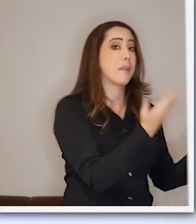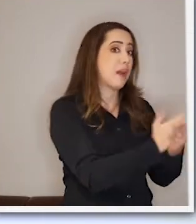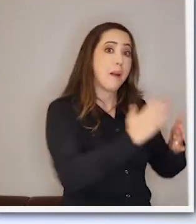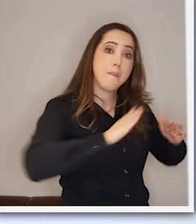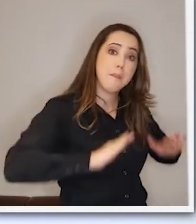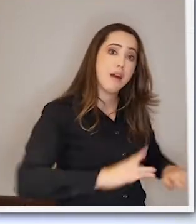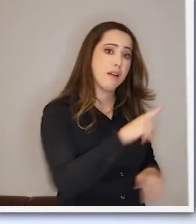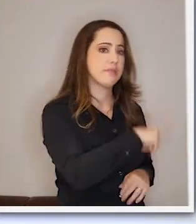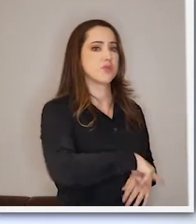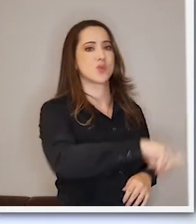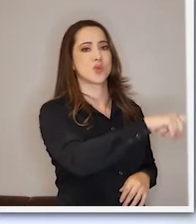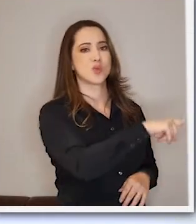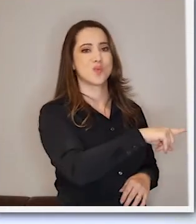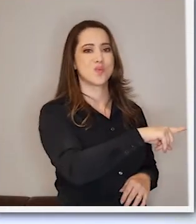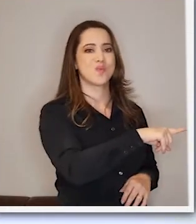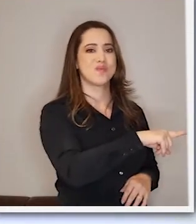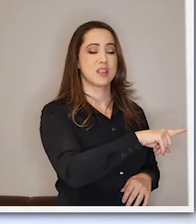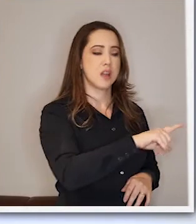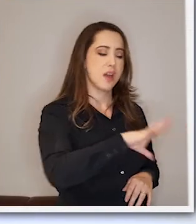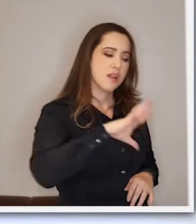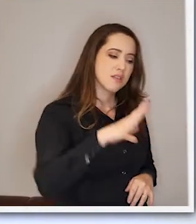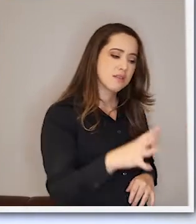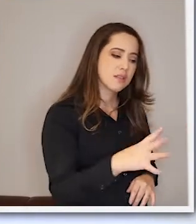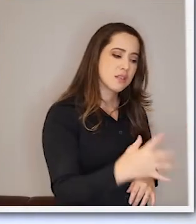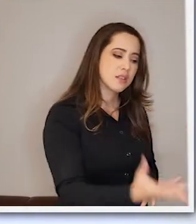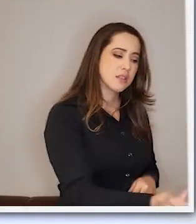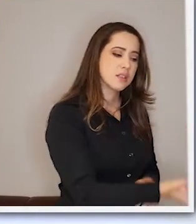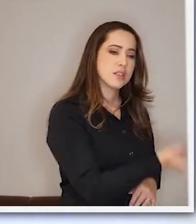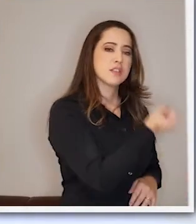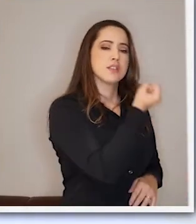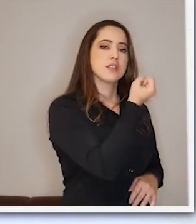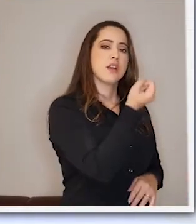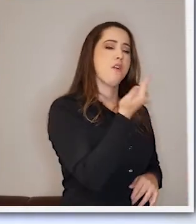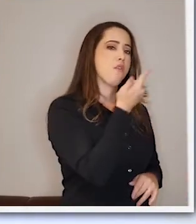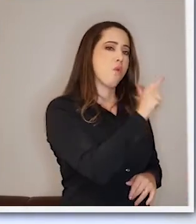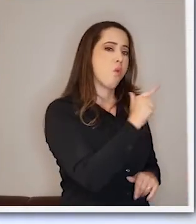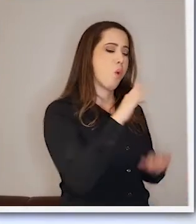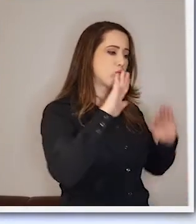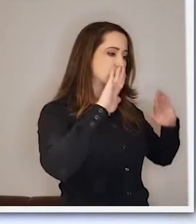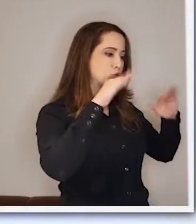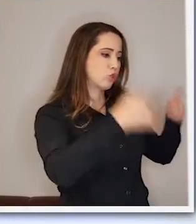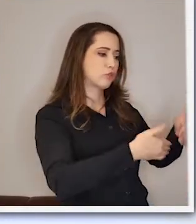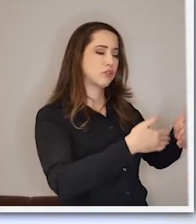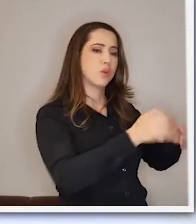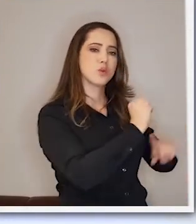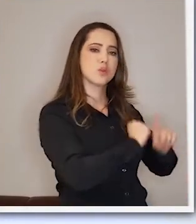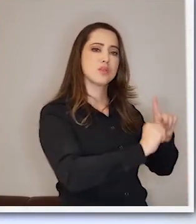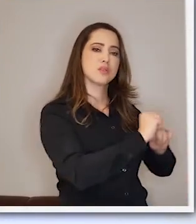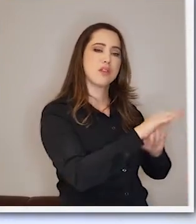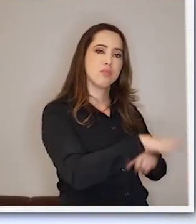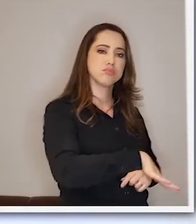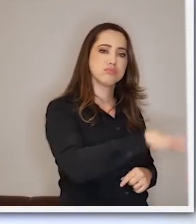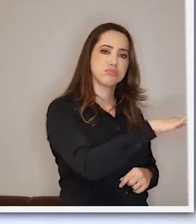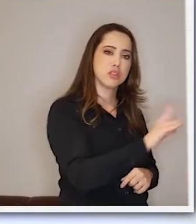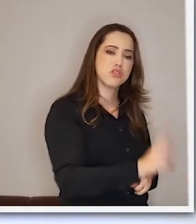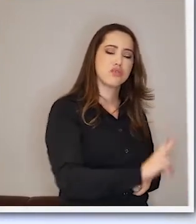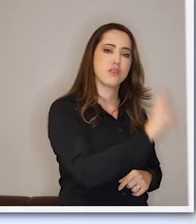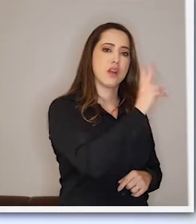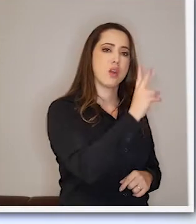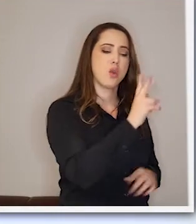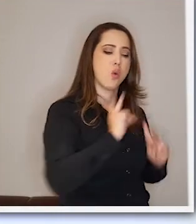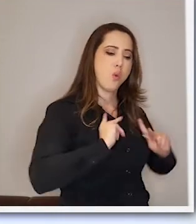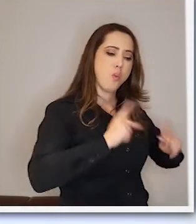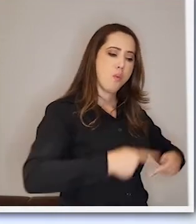e contra a discriminação sobre as pessoas com deficiências e surdos. Então, ela resgata, ela traz um outro